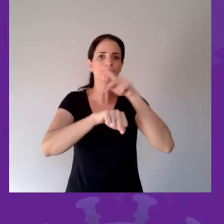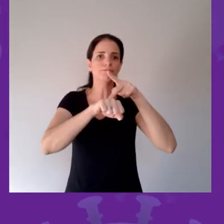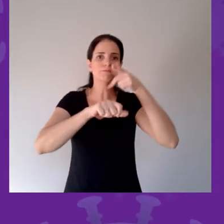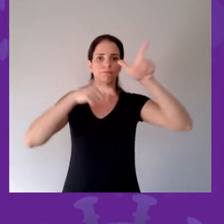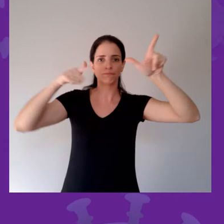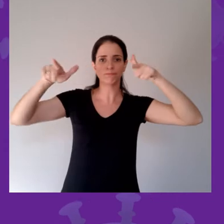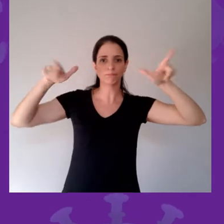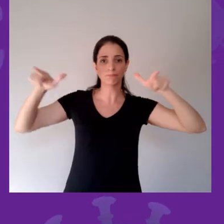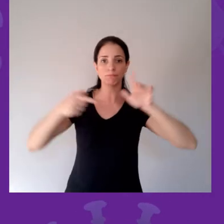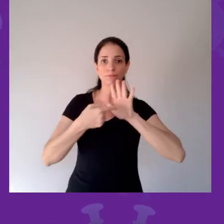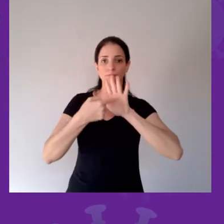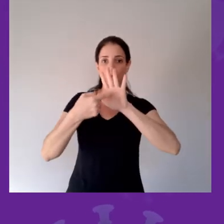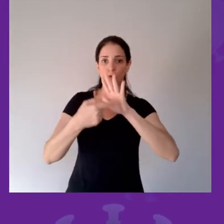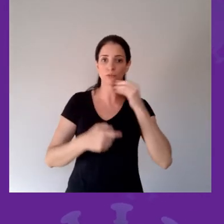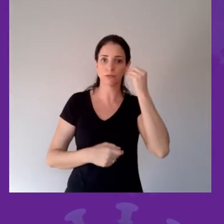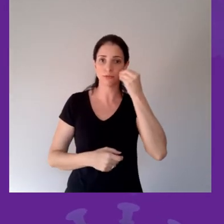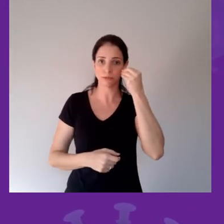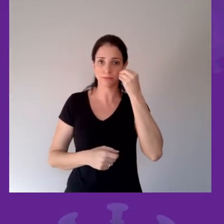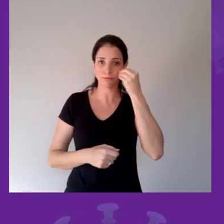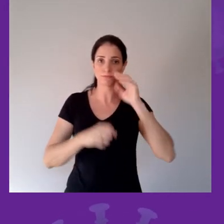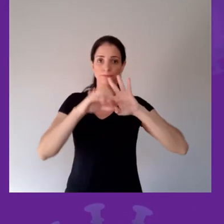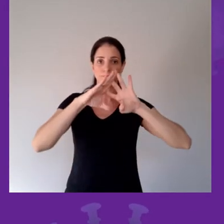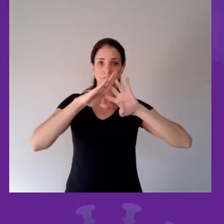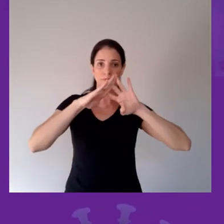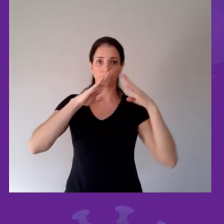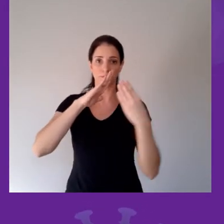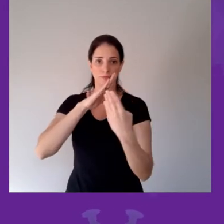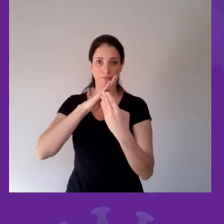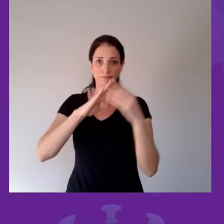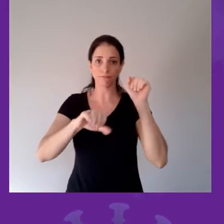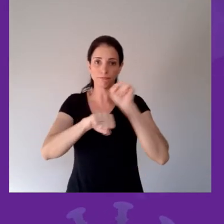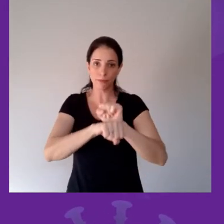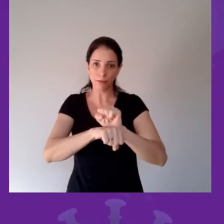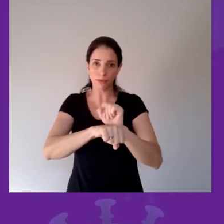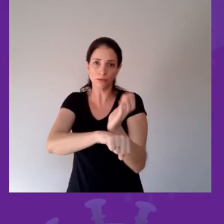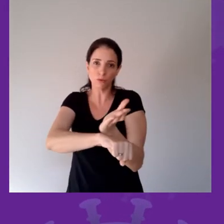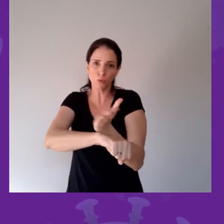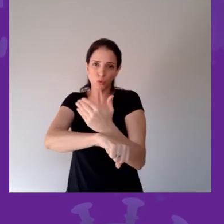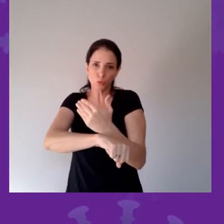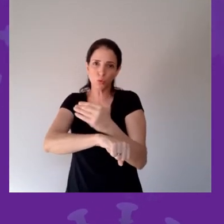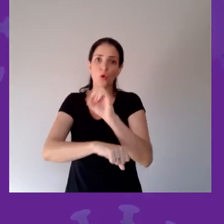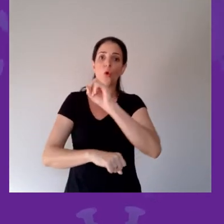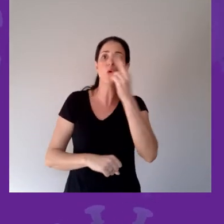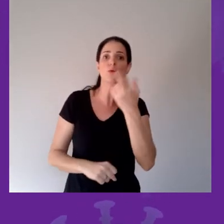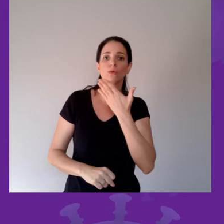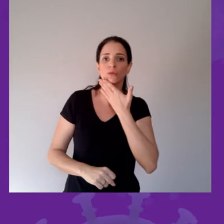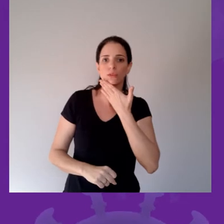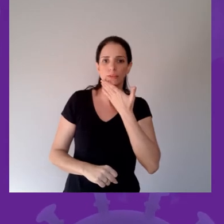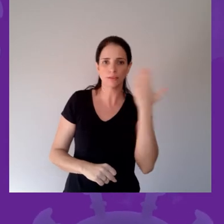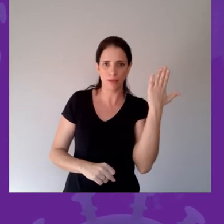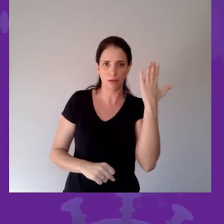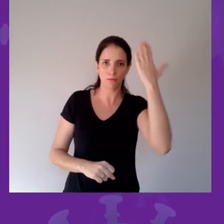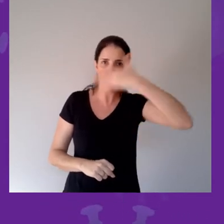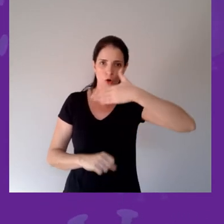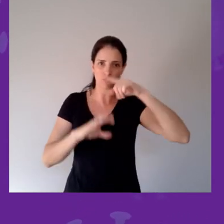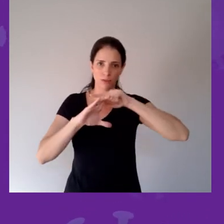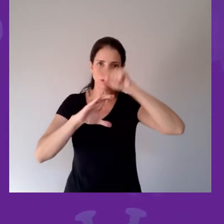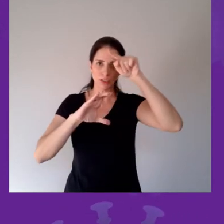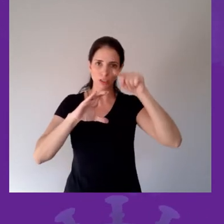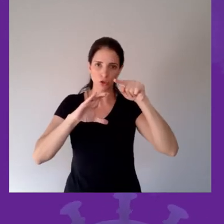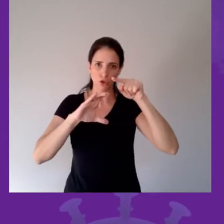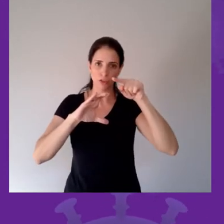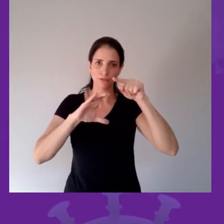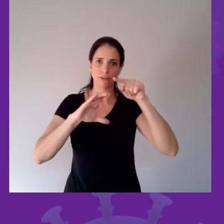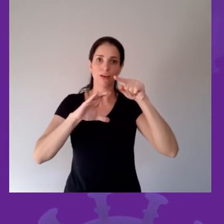internacional de que a suspensão precoce ou sem uma evidência científica que dê sustentação